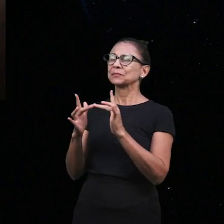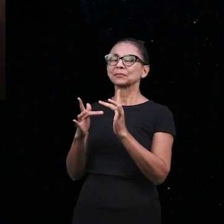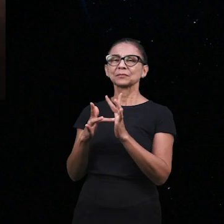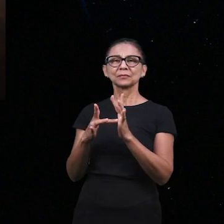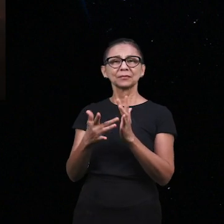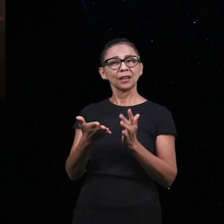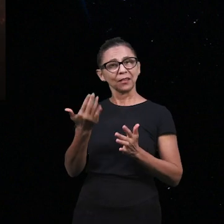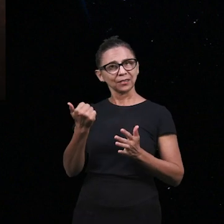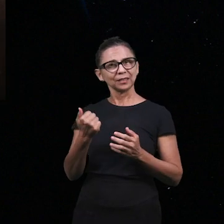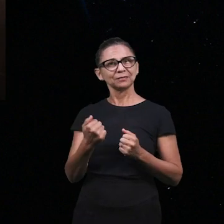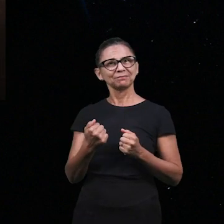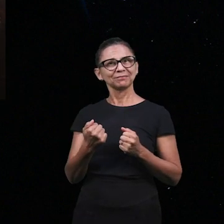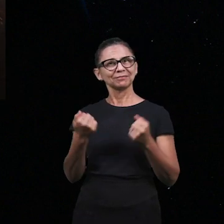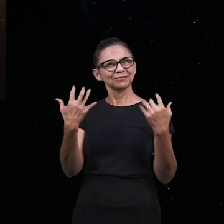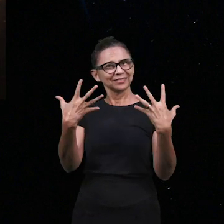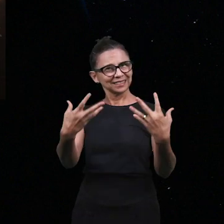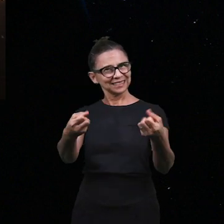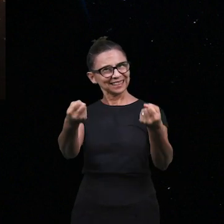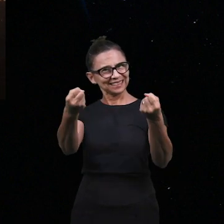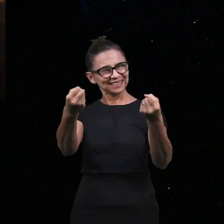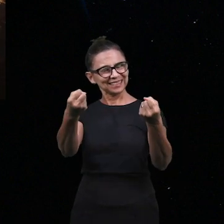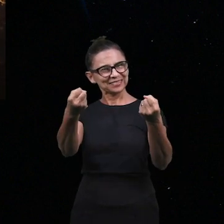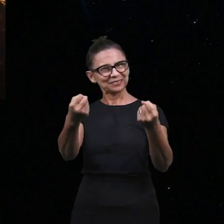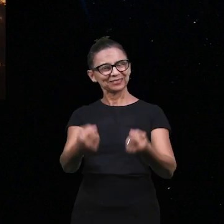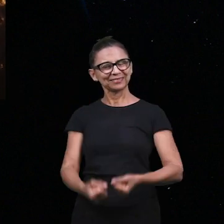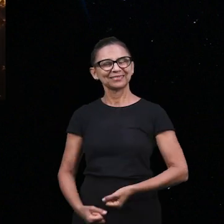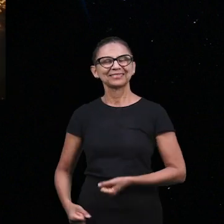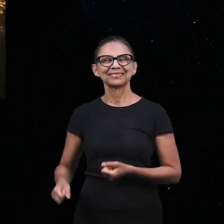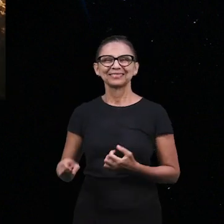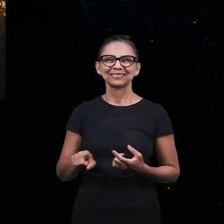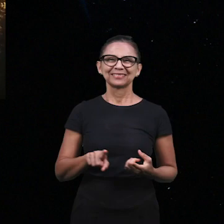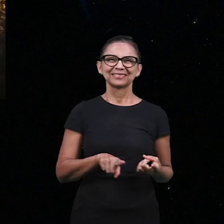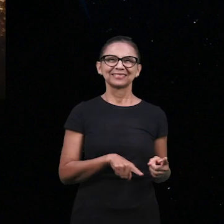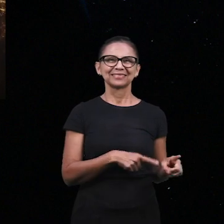Jesus. Venha Jesus.